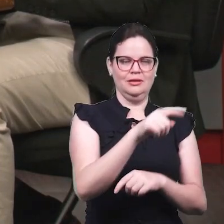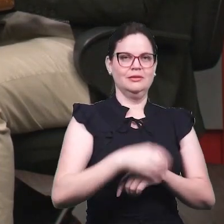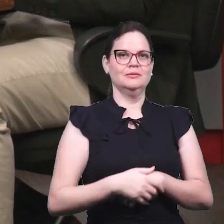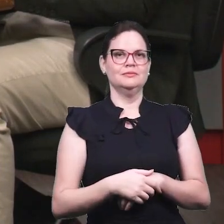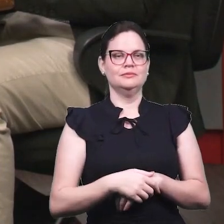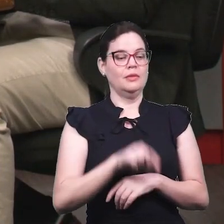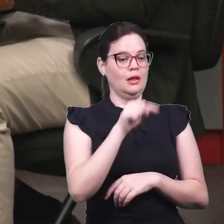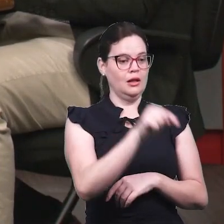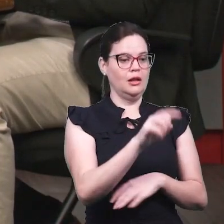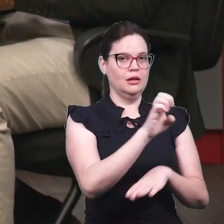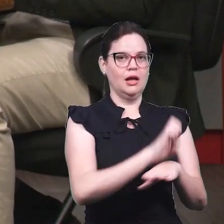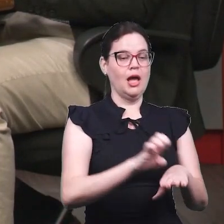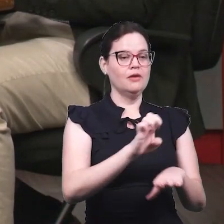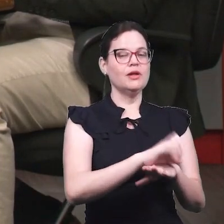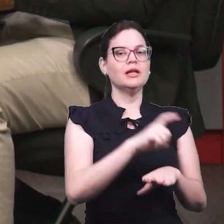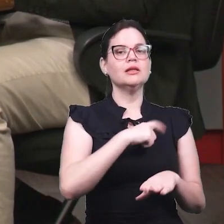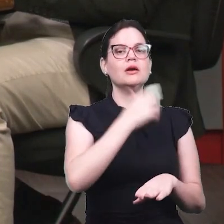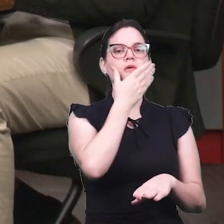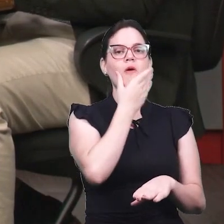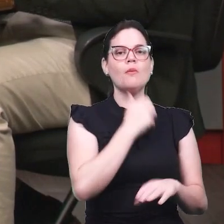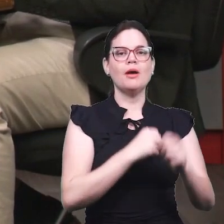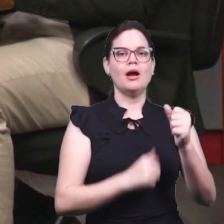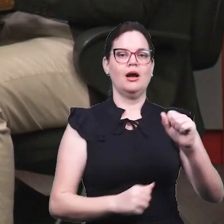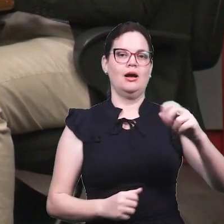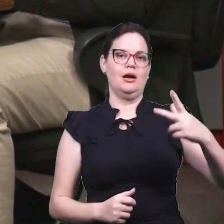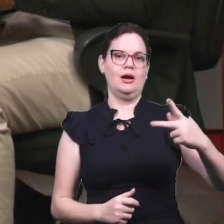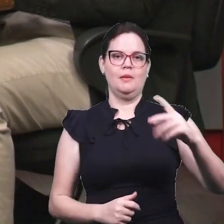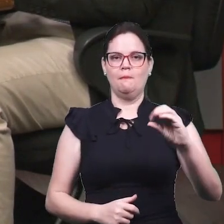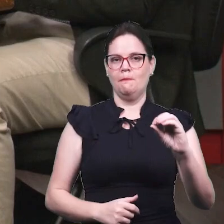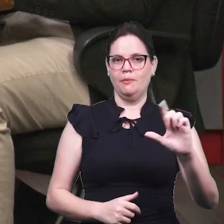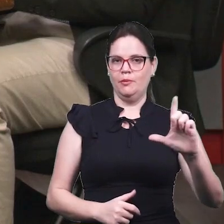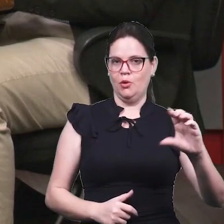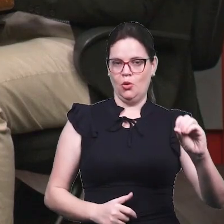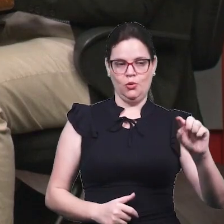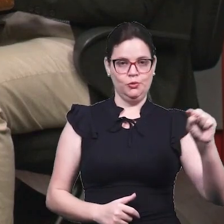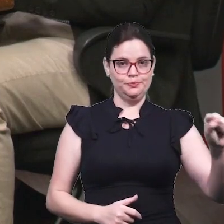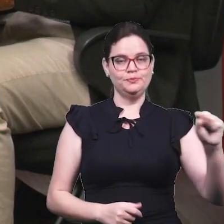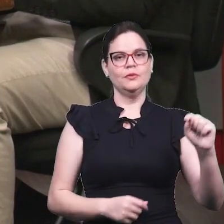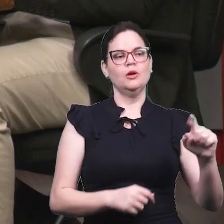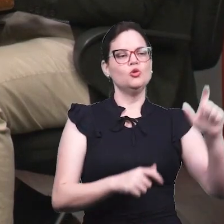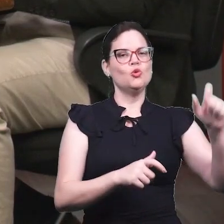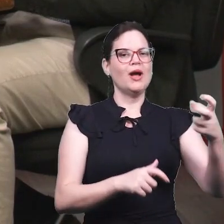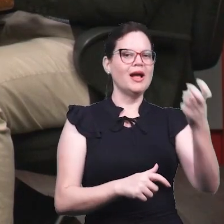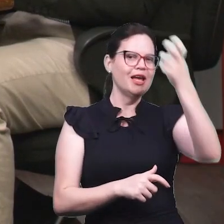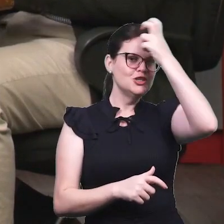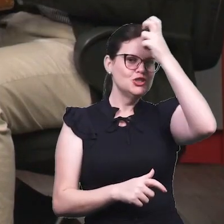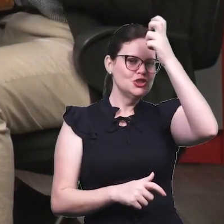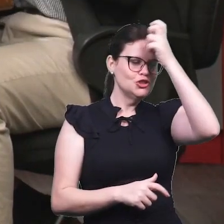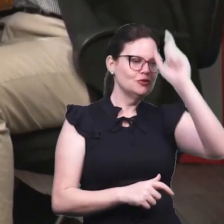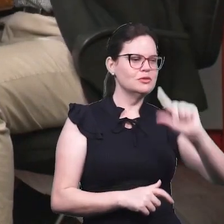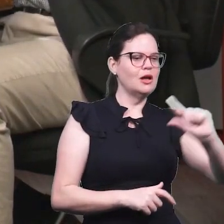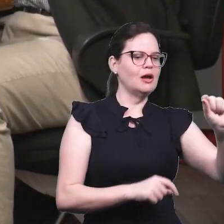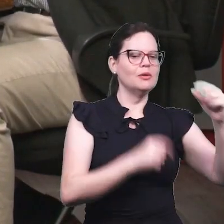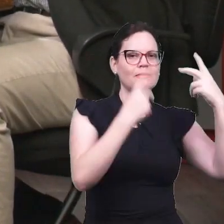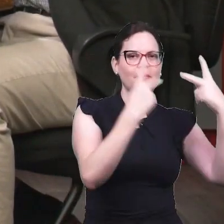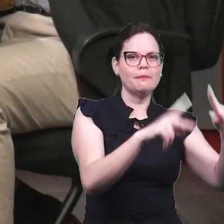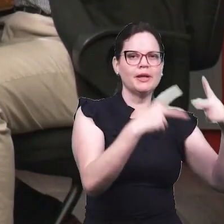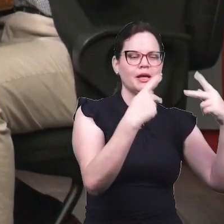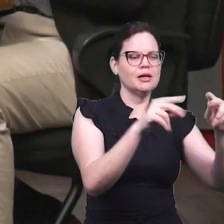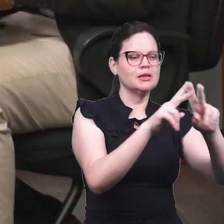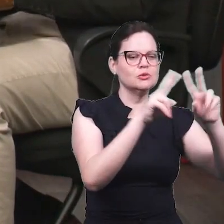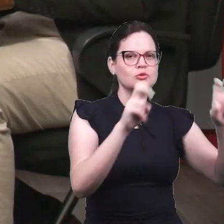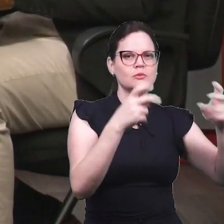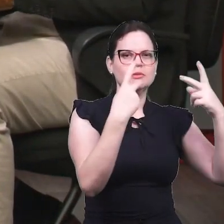para Éfeso, e lá chega Apolo, que veio lá de Alexandria, do Egito, estava